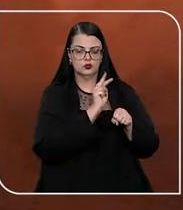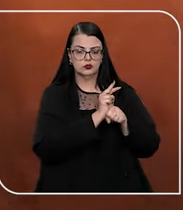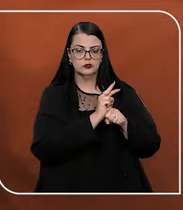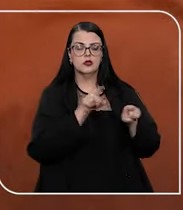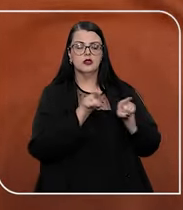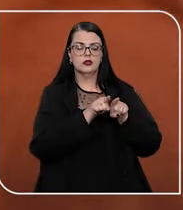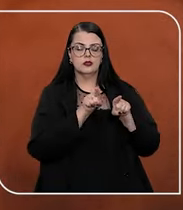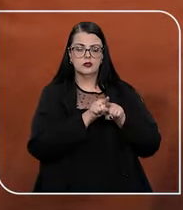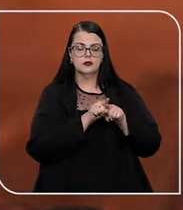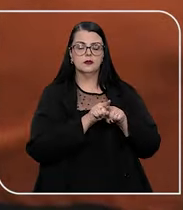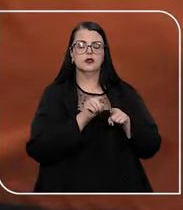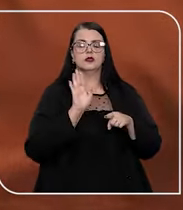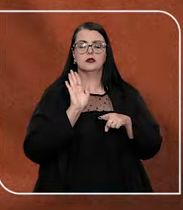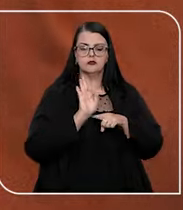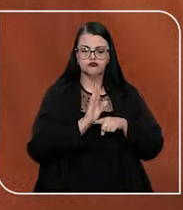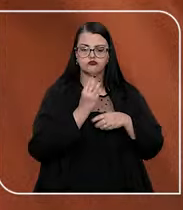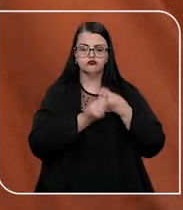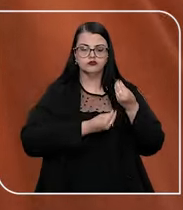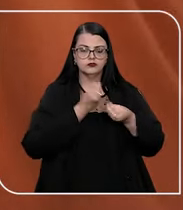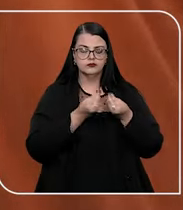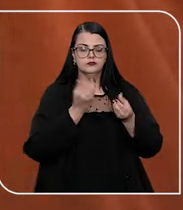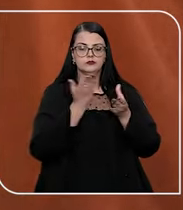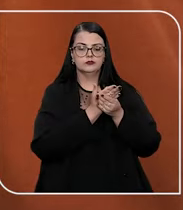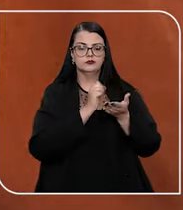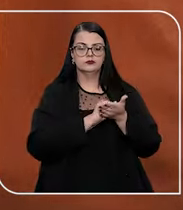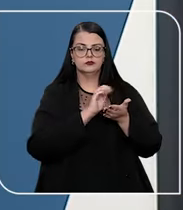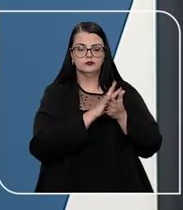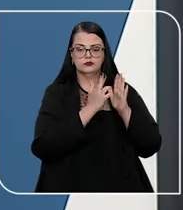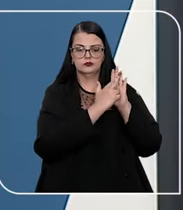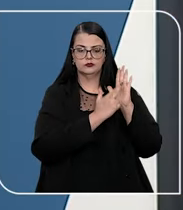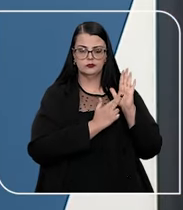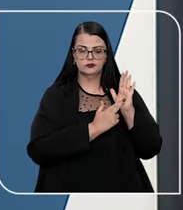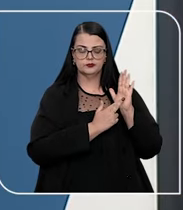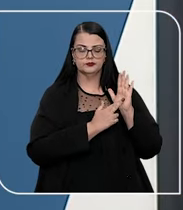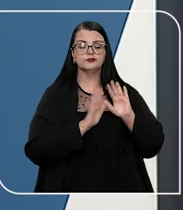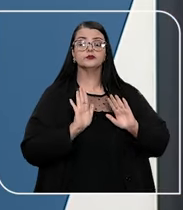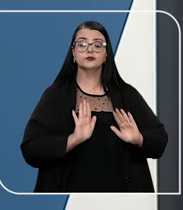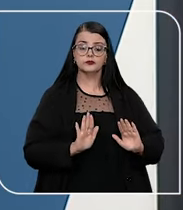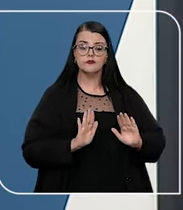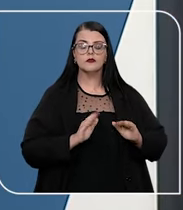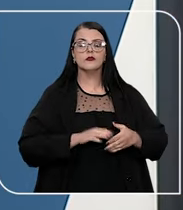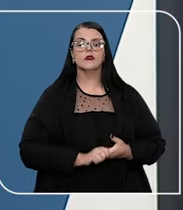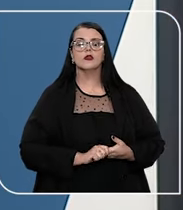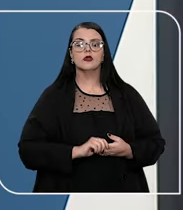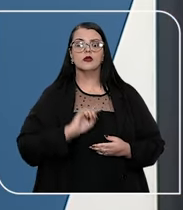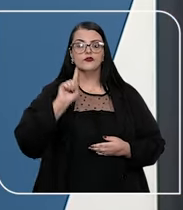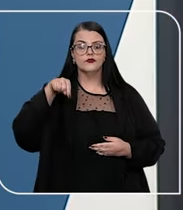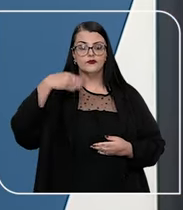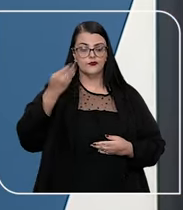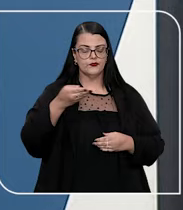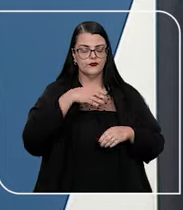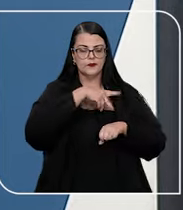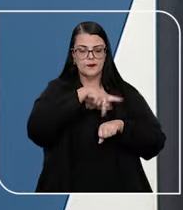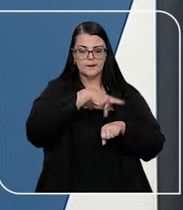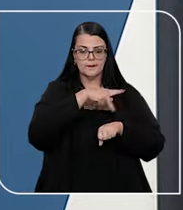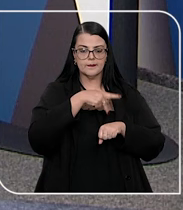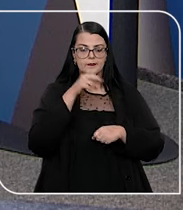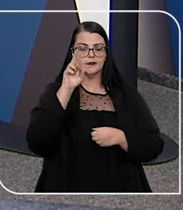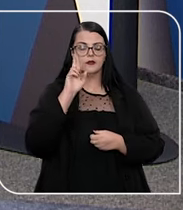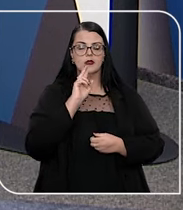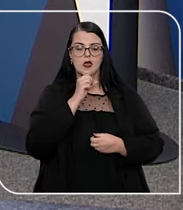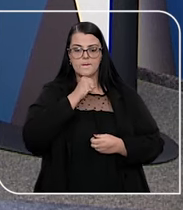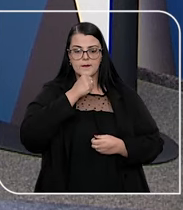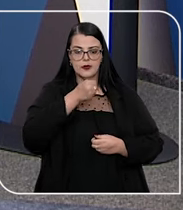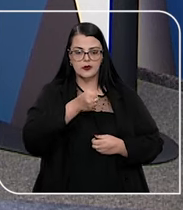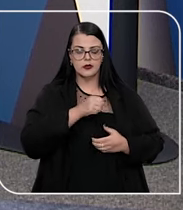sua defesa e contribuir para a instrução processual ainda falando sobre caso em nível internacional o